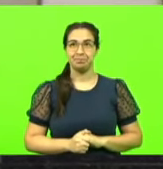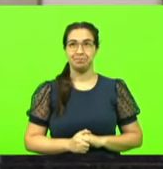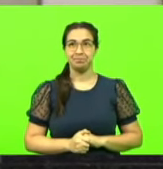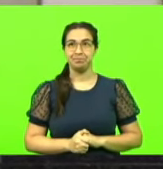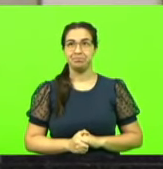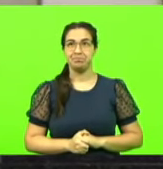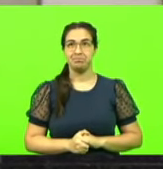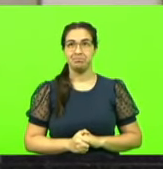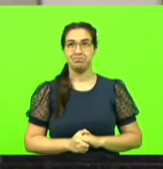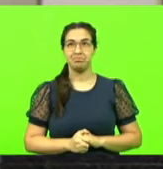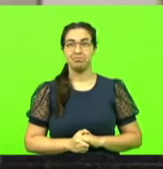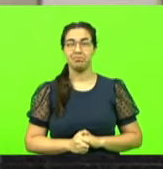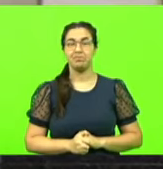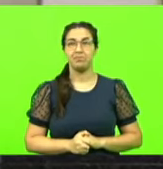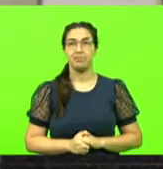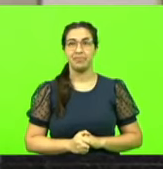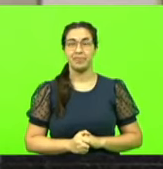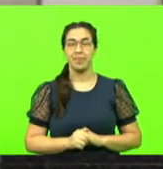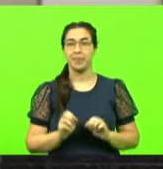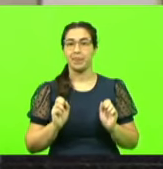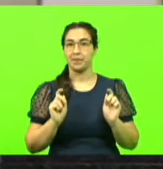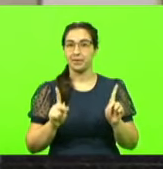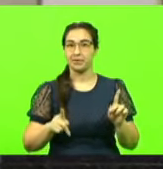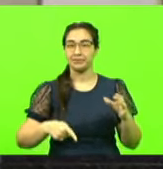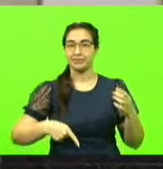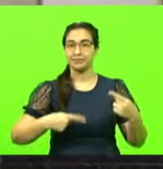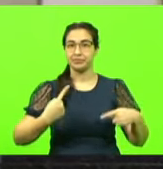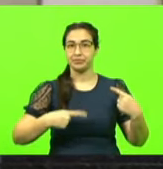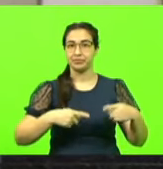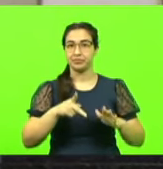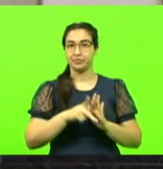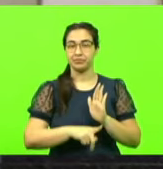Sem objeção, senhor presidente. Ok. Em discussão, projeto de lei